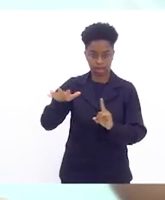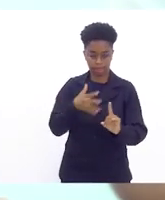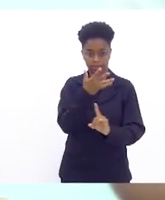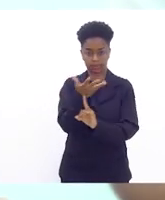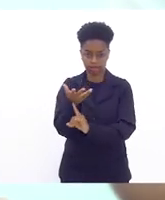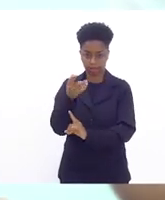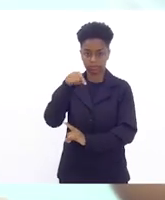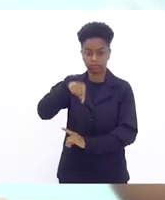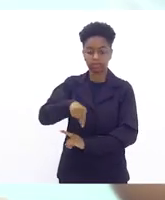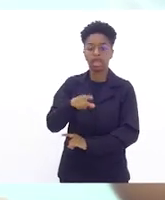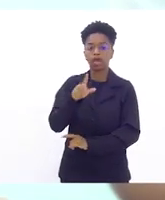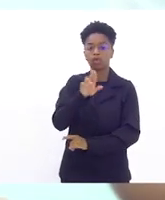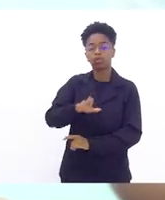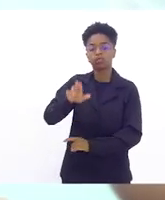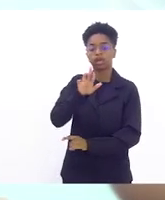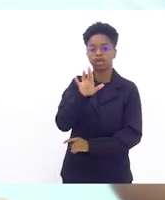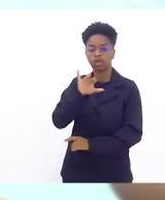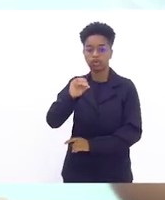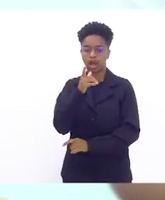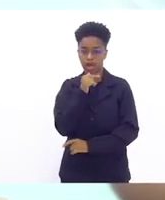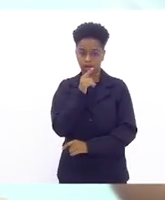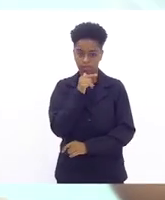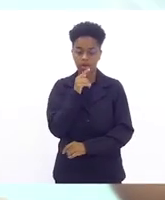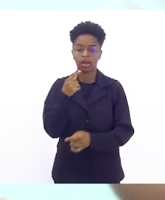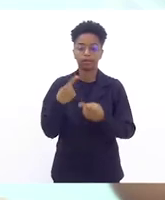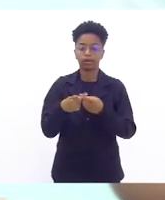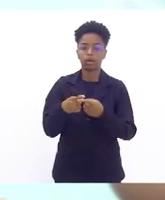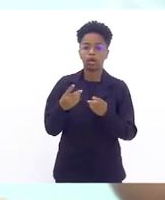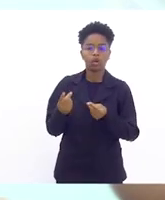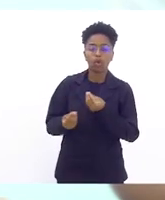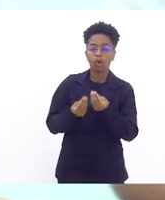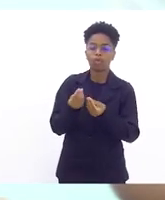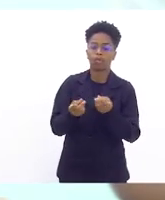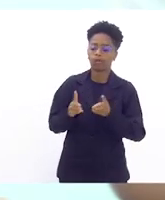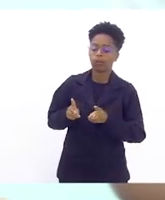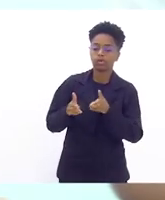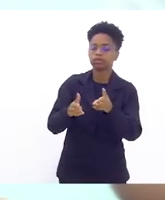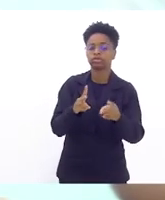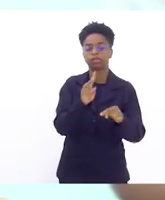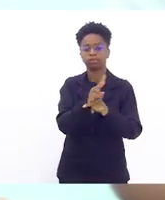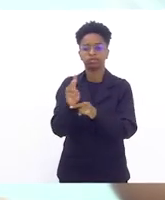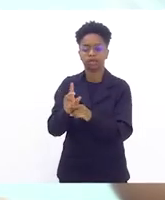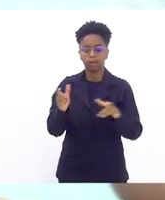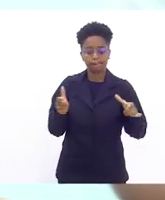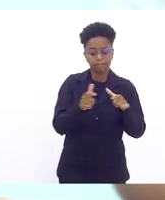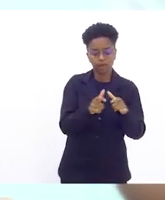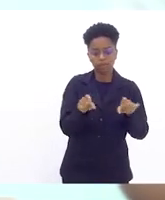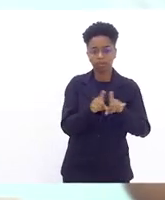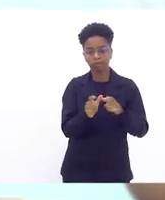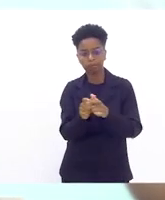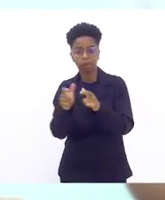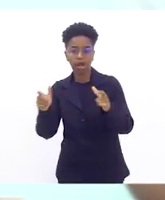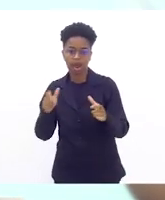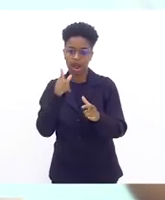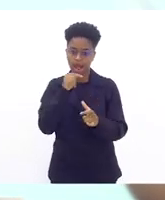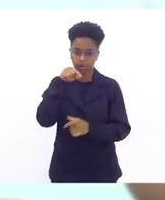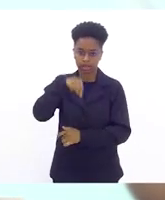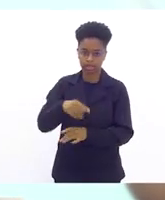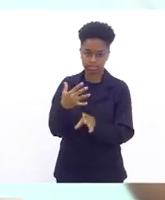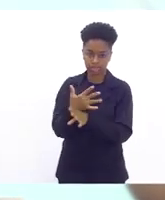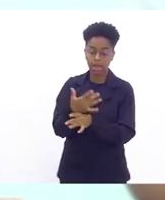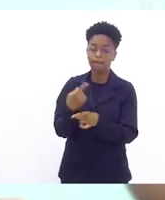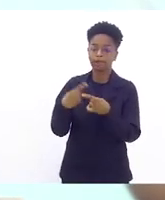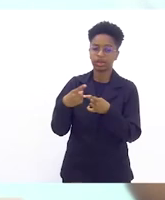da Rio águas nesse a manutenção da macro e meso drenagem da cidade porque realmente a gente teve uma